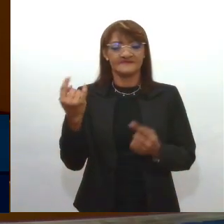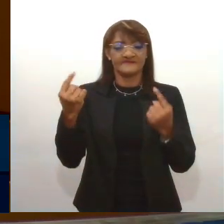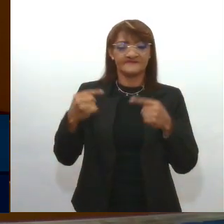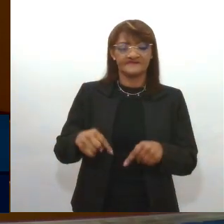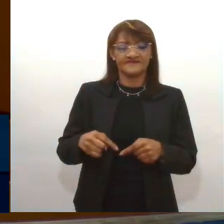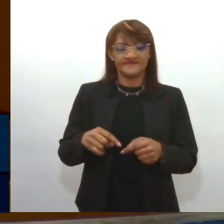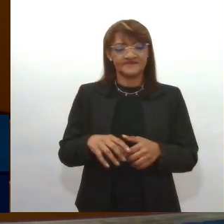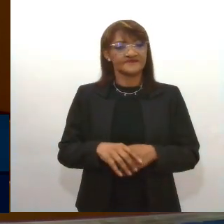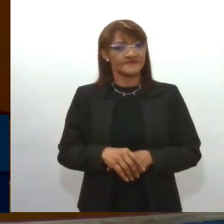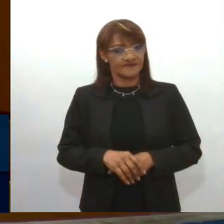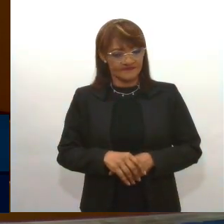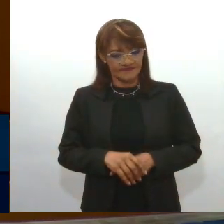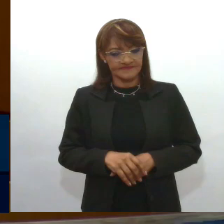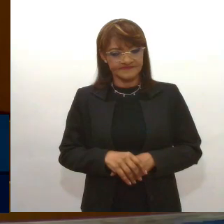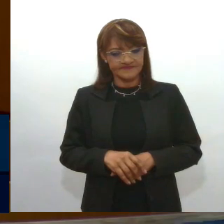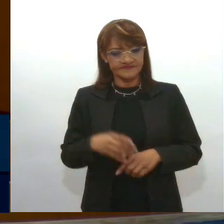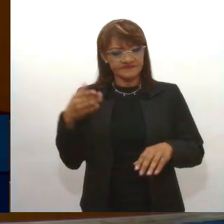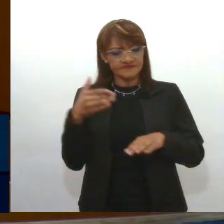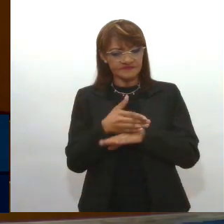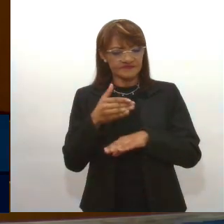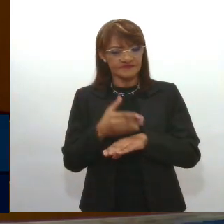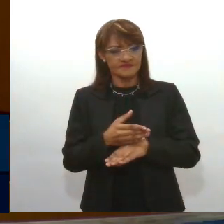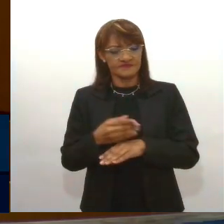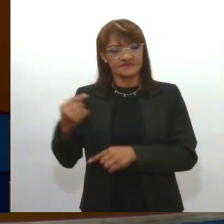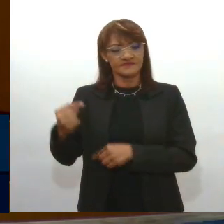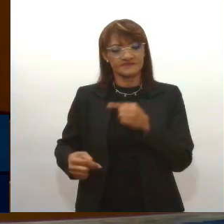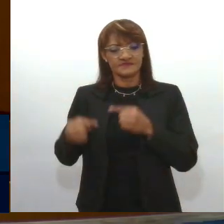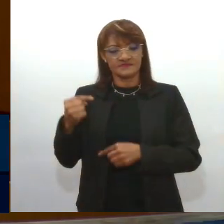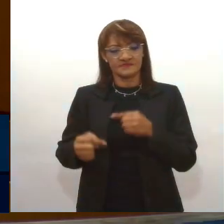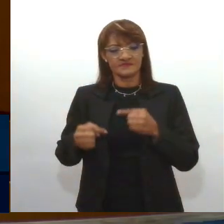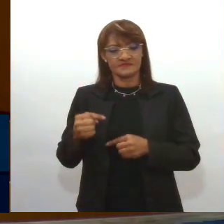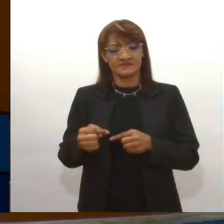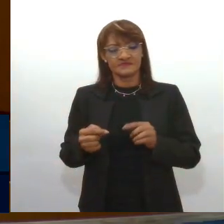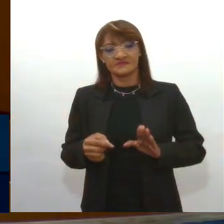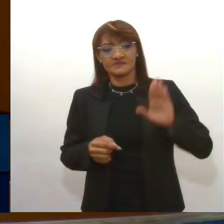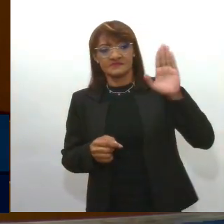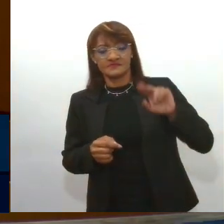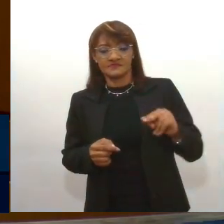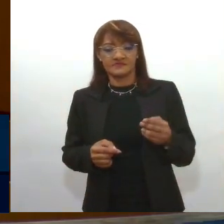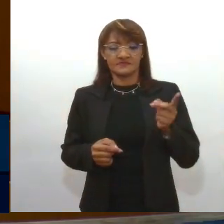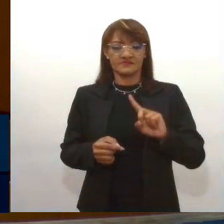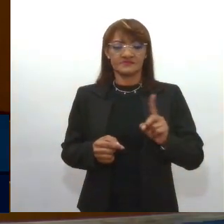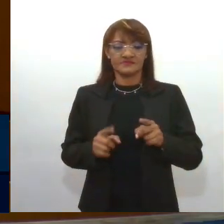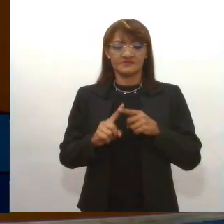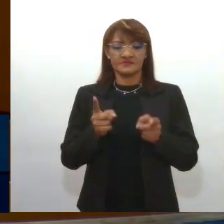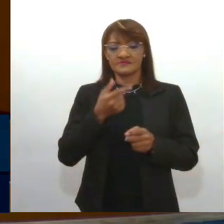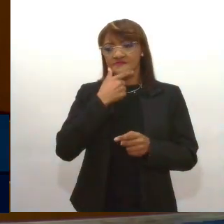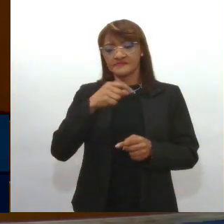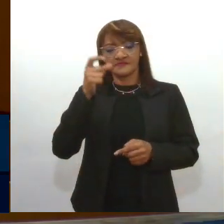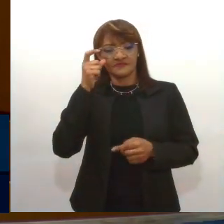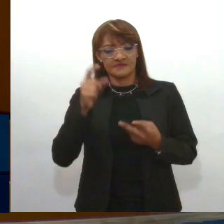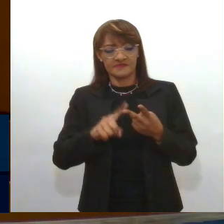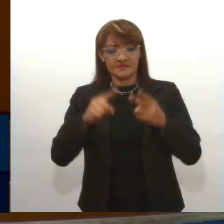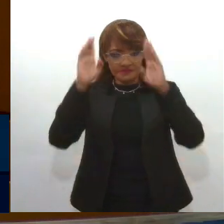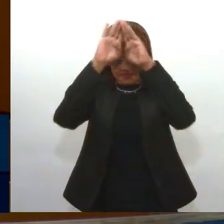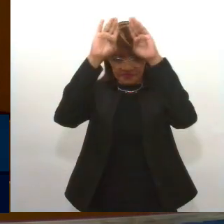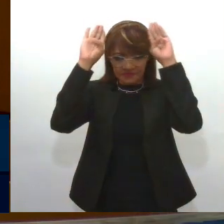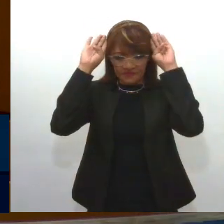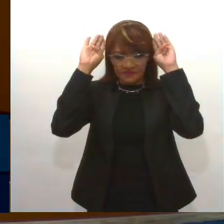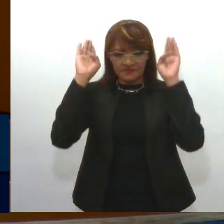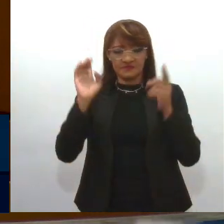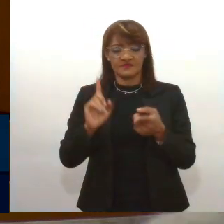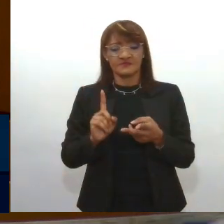ativamente da política sendo sendo candidato ou não mas o deputado georgio o Deputado Samuel Carvalho que se elegeu a deputada Carminha os